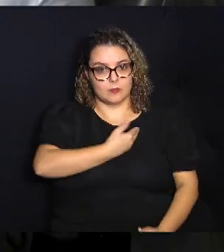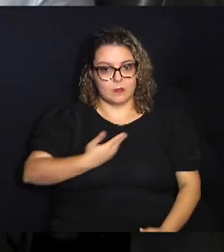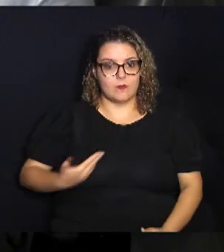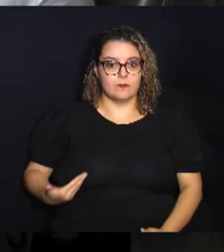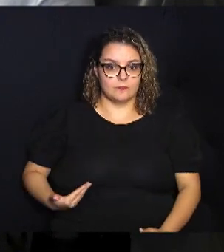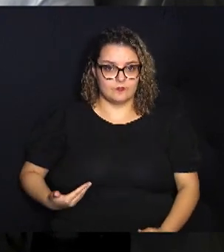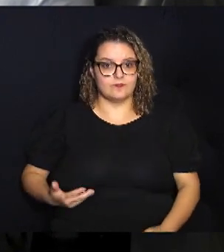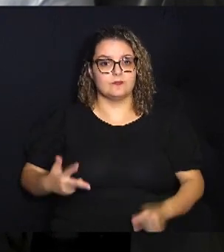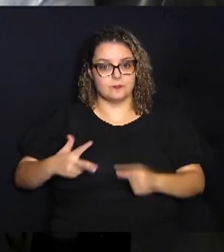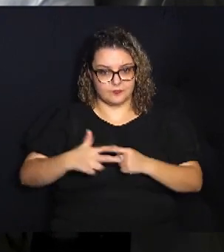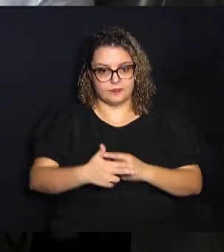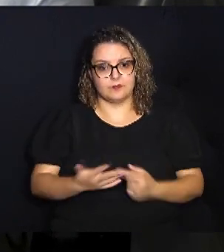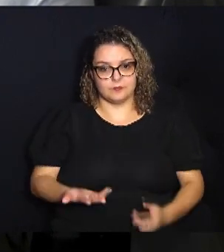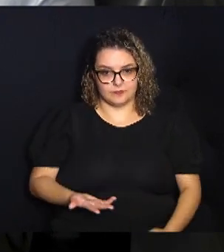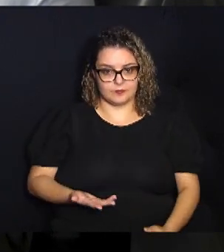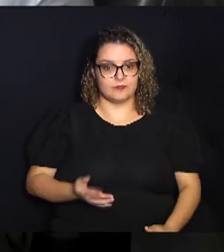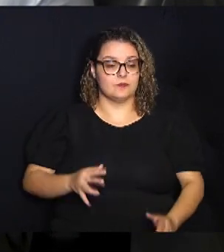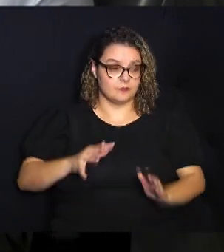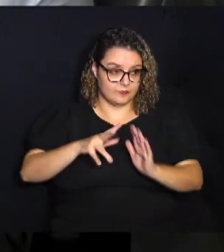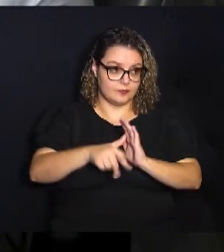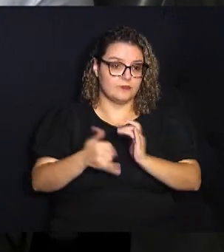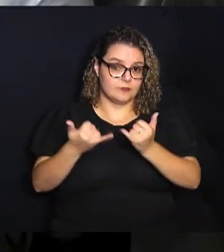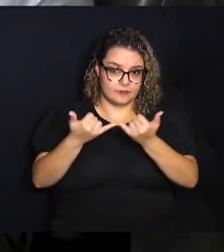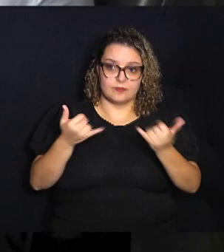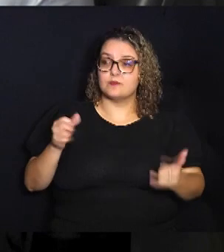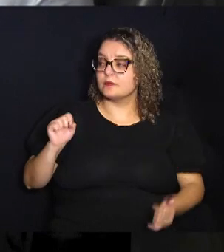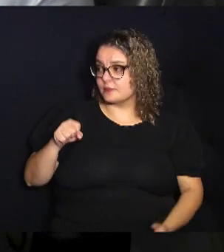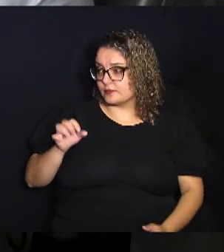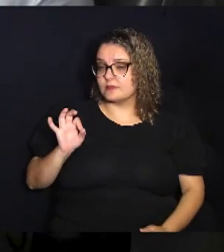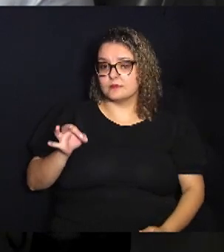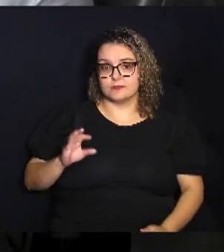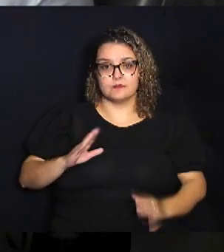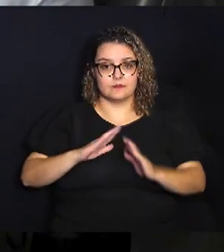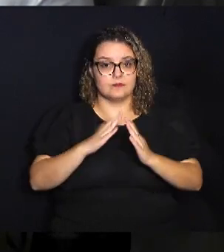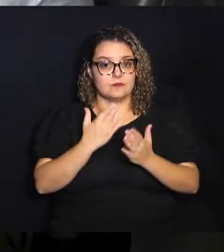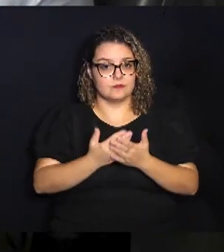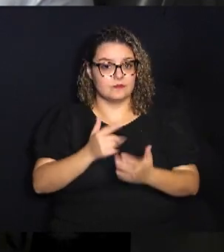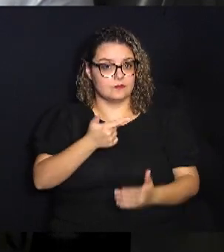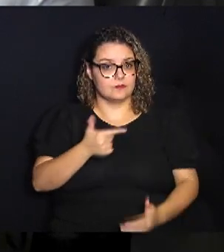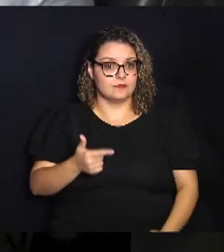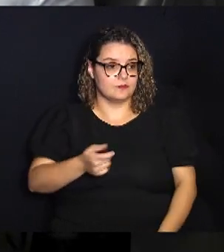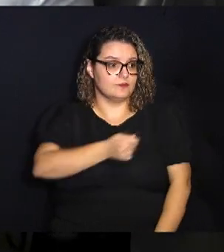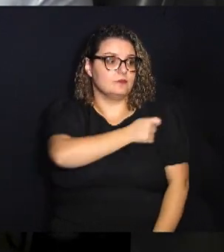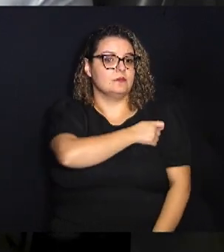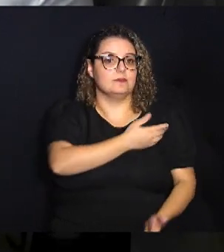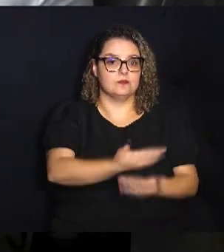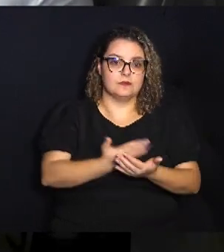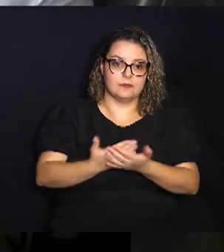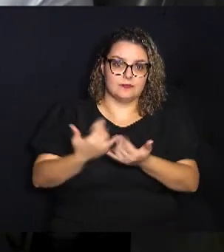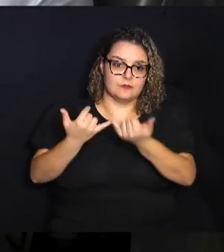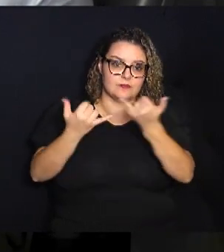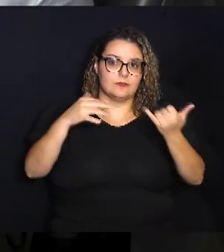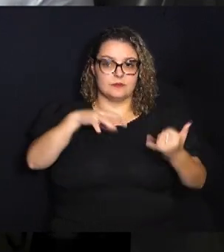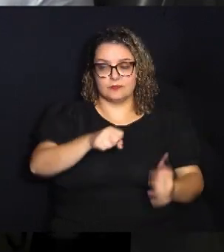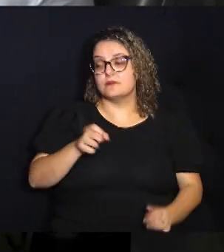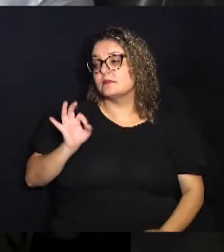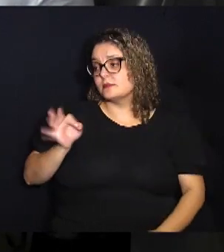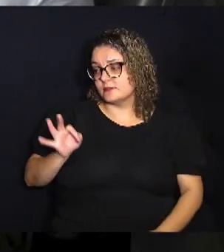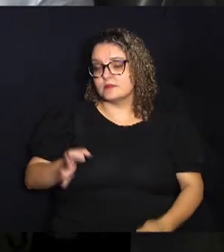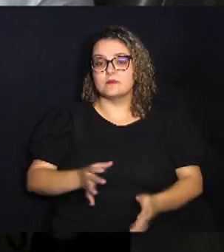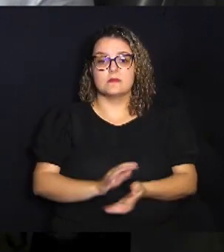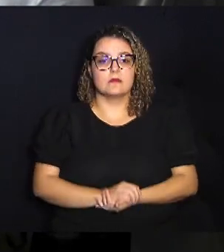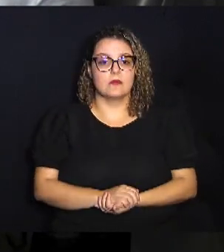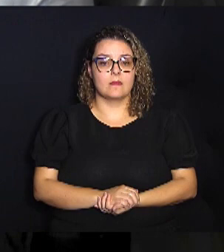até interrompido por roubo dessa fiação. Exatamente. A gente já teve escola que não teve aula porque teve fiação roubada, por exemplo, né,